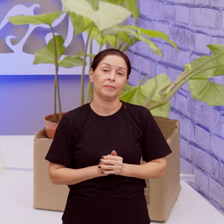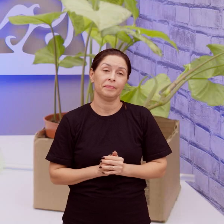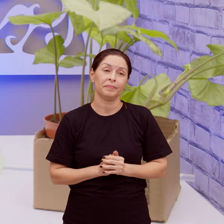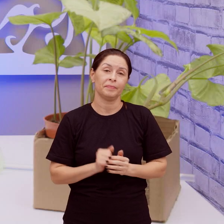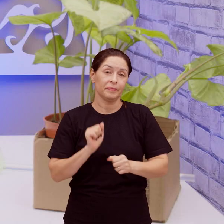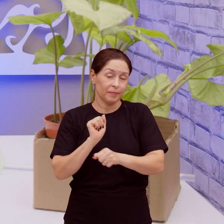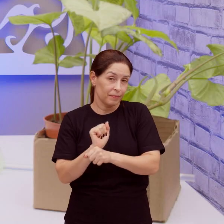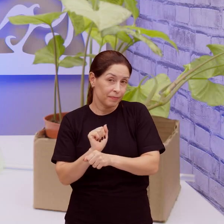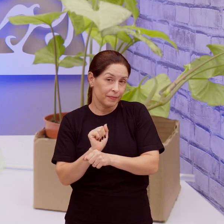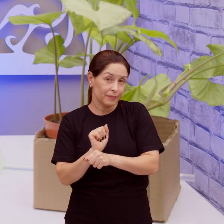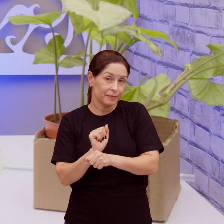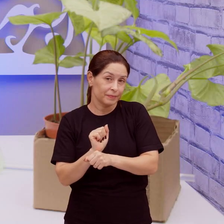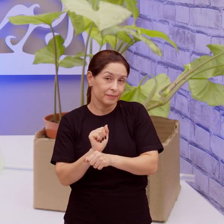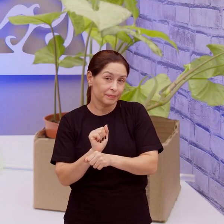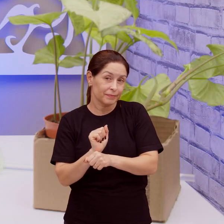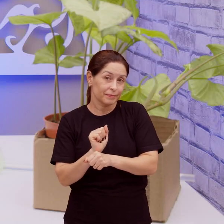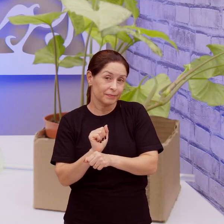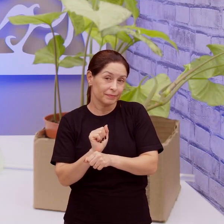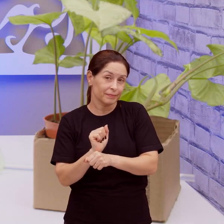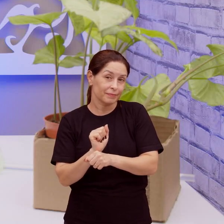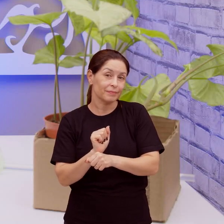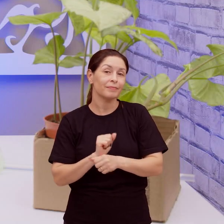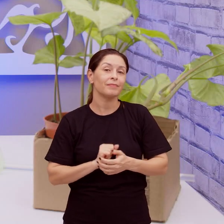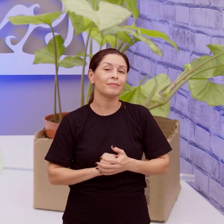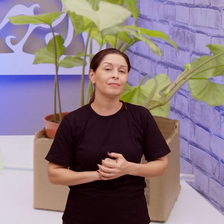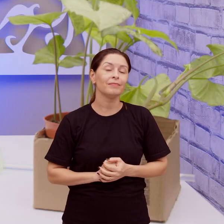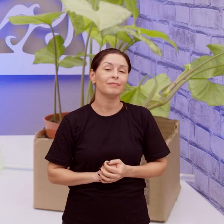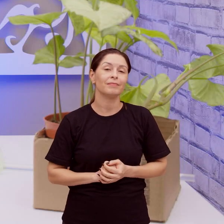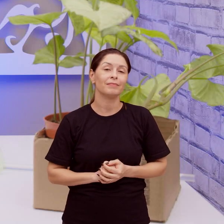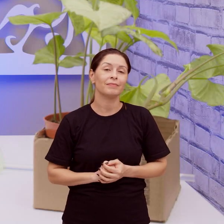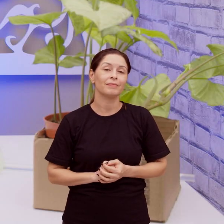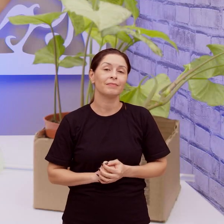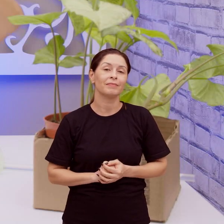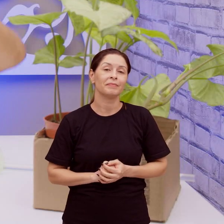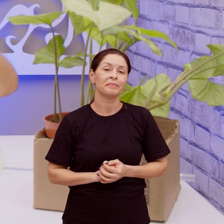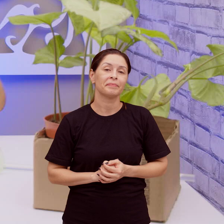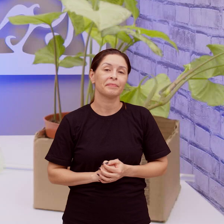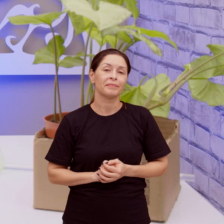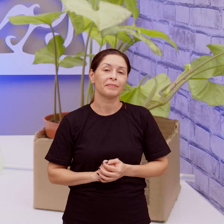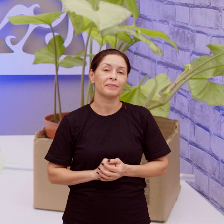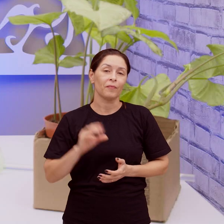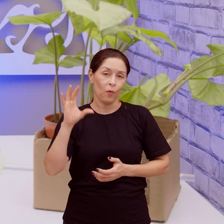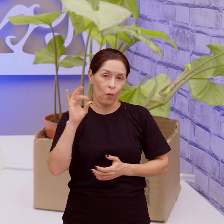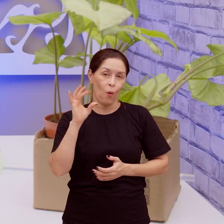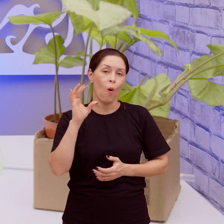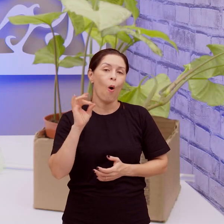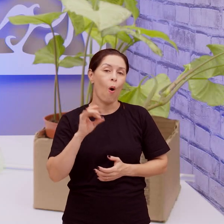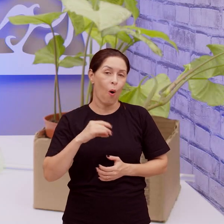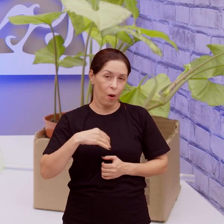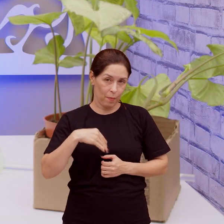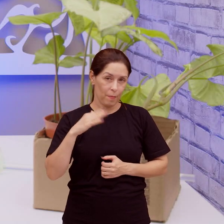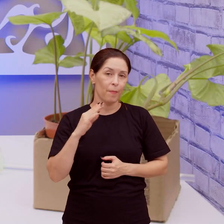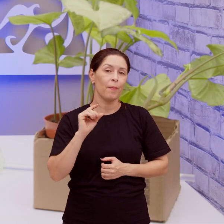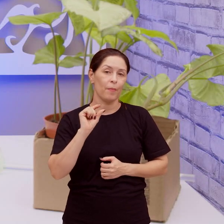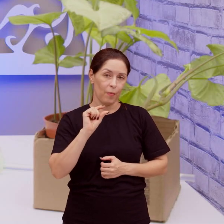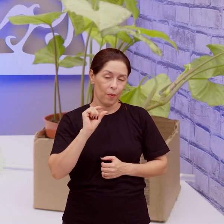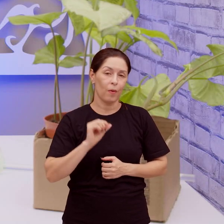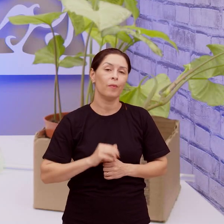espero secar um pouquinho e já está... Opa! Não secou, então a gente tem que deixar. Vamos